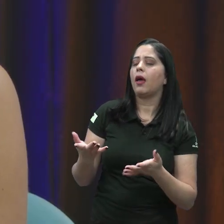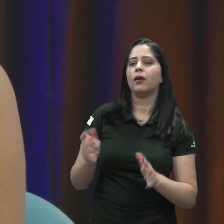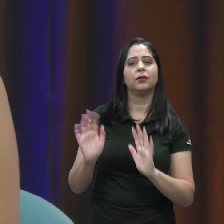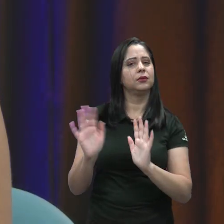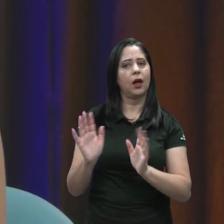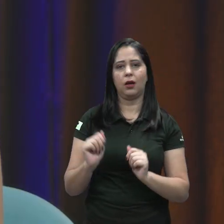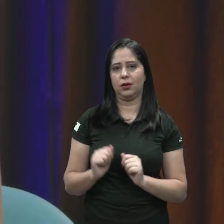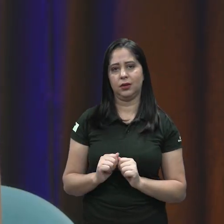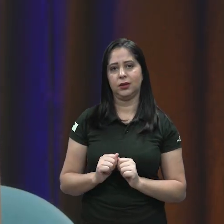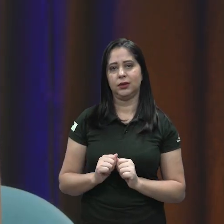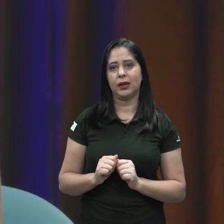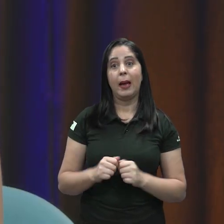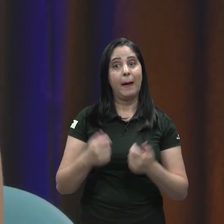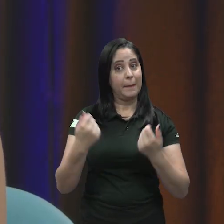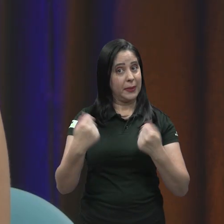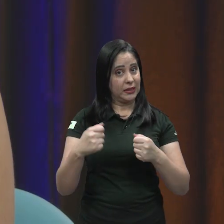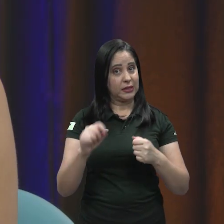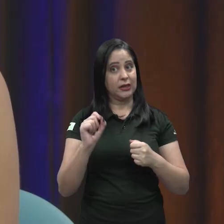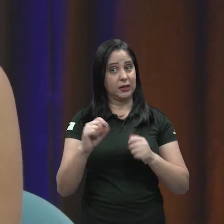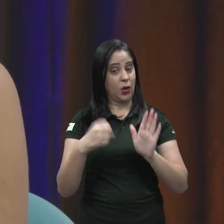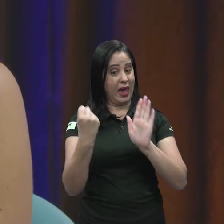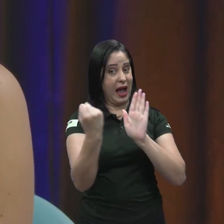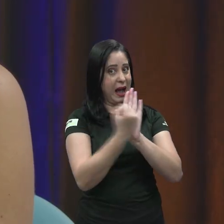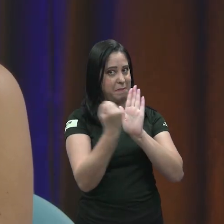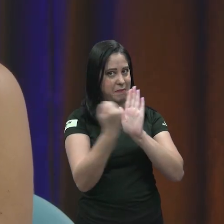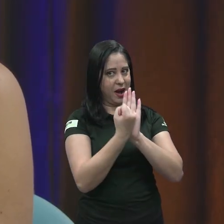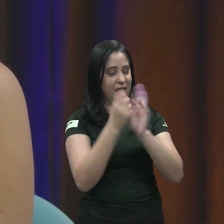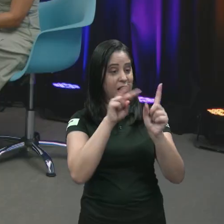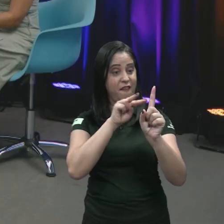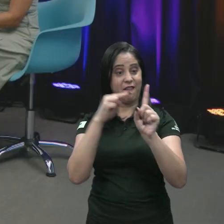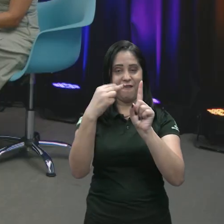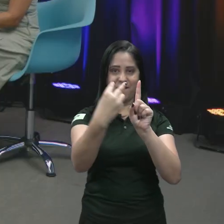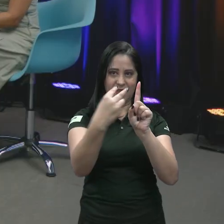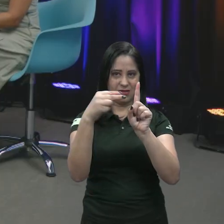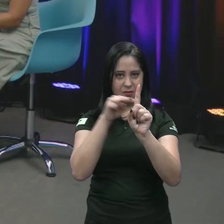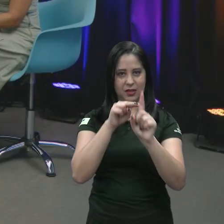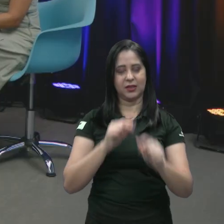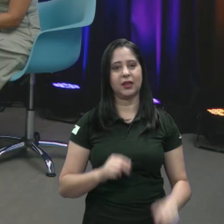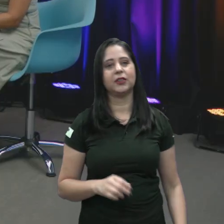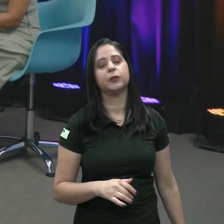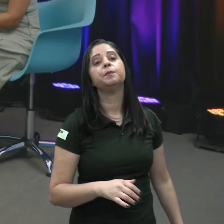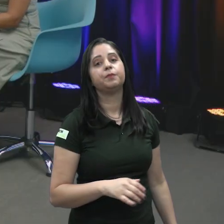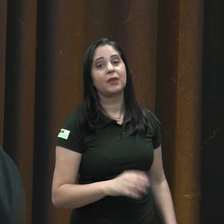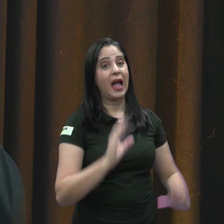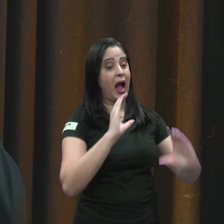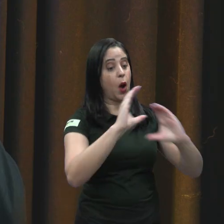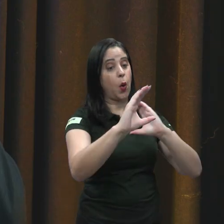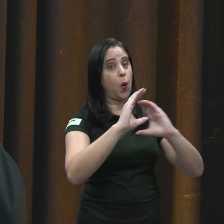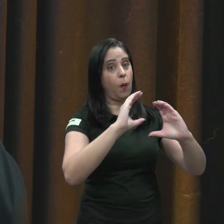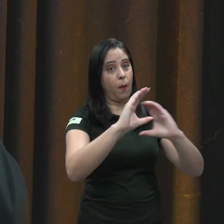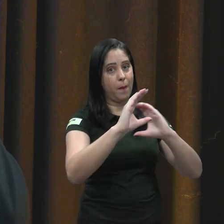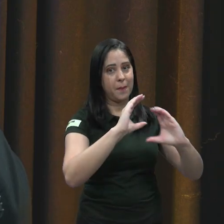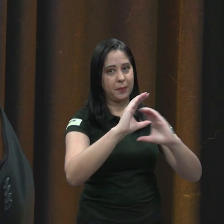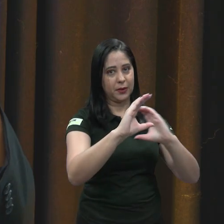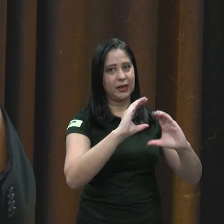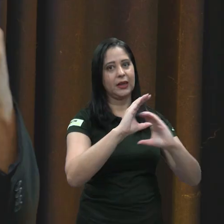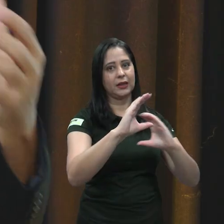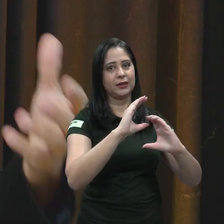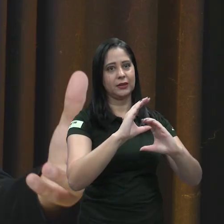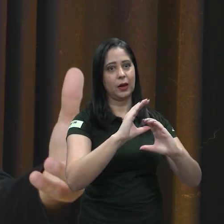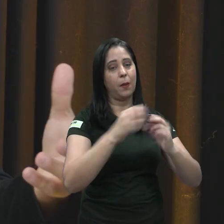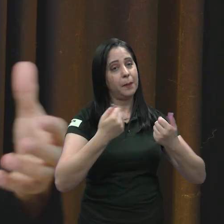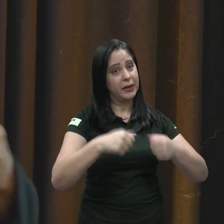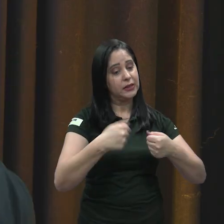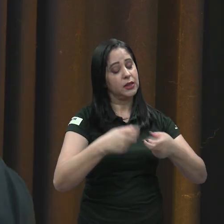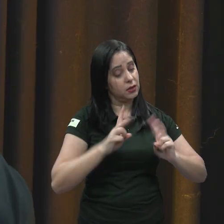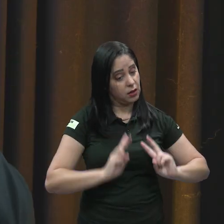talvez fortaleceu muito mais a sua marca, né? Deu mais visibilidade, e a que comunicação, é isso que você quer, né? Desculpa te cortar, mas a comunicação ela precisa realmente ser